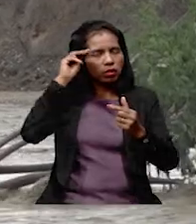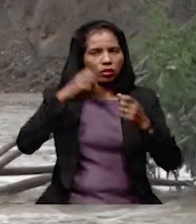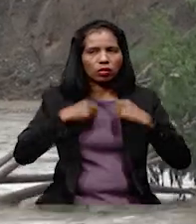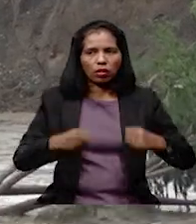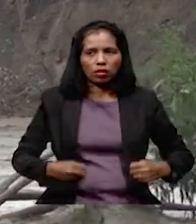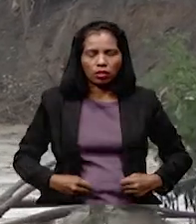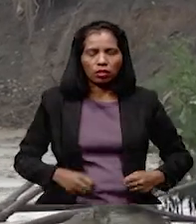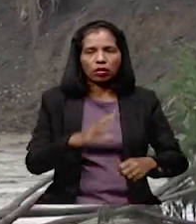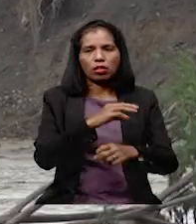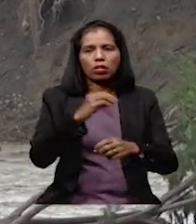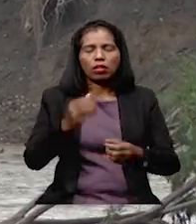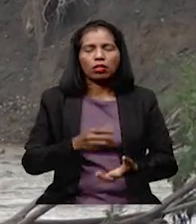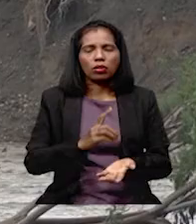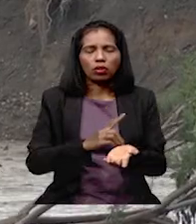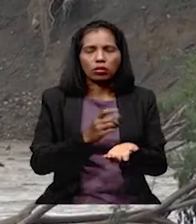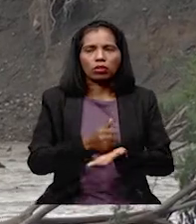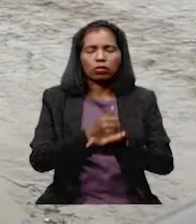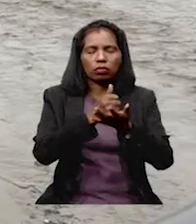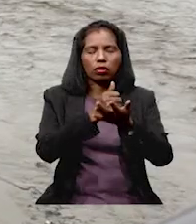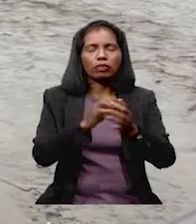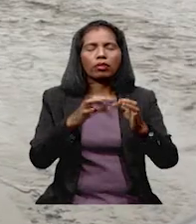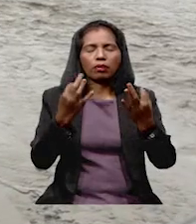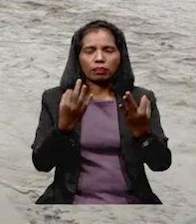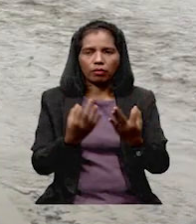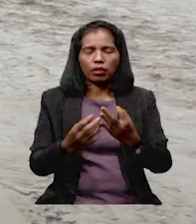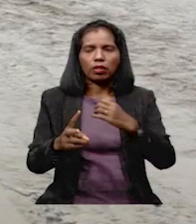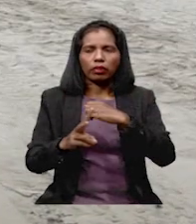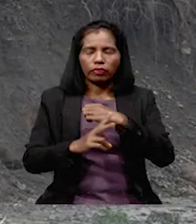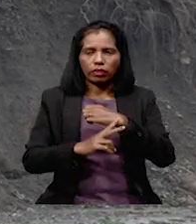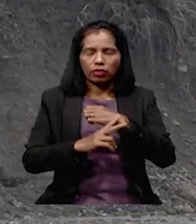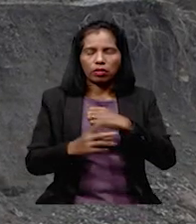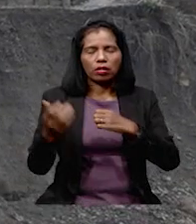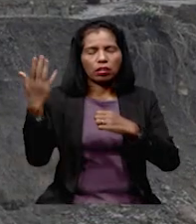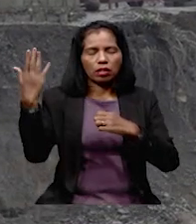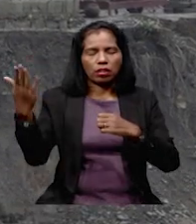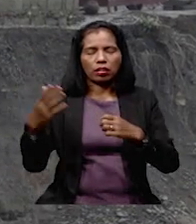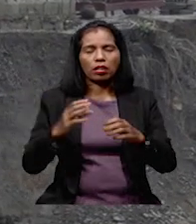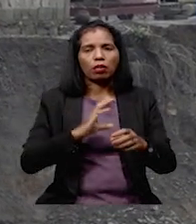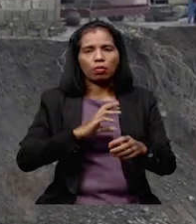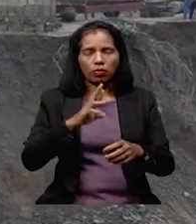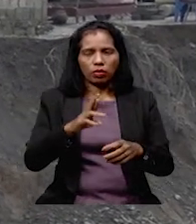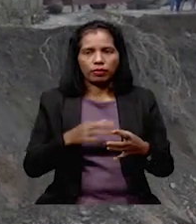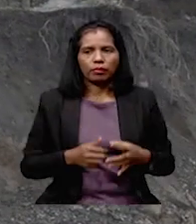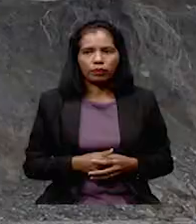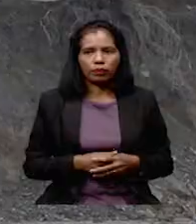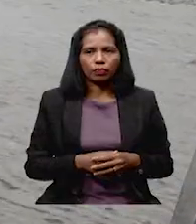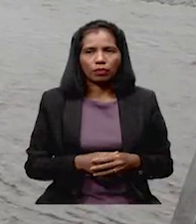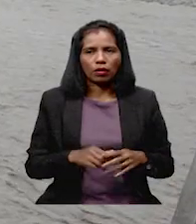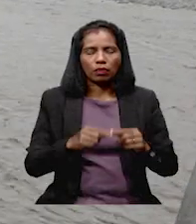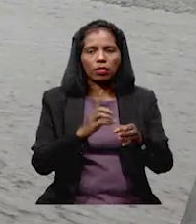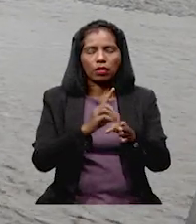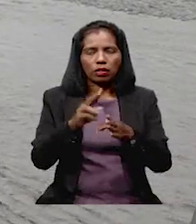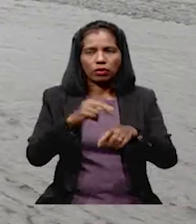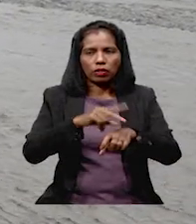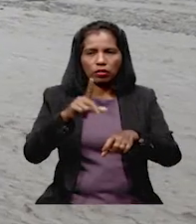onde médico Sira foi assistência para a família afetada Sira e a Centro de Evacuação Don Bosco com Morodilim. Além de Nemos, a equipa de Ação Nacional de